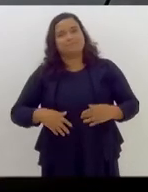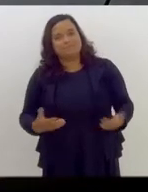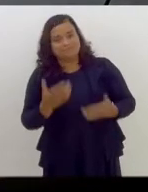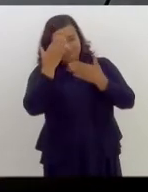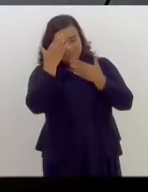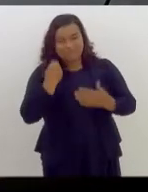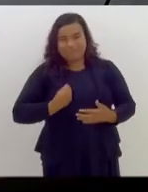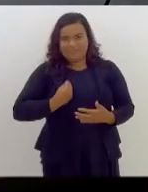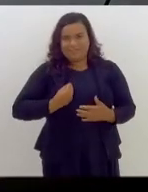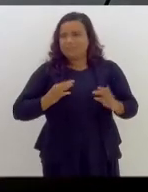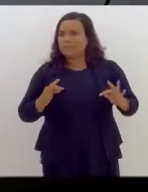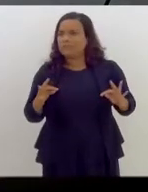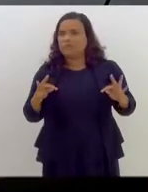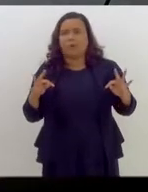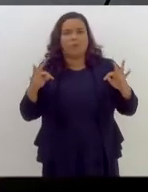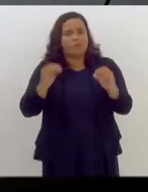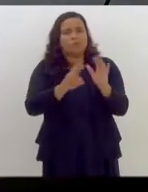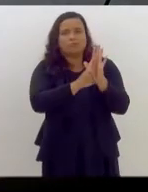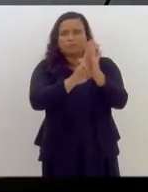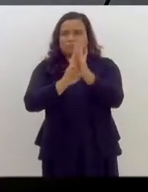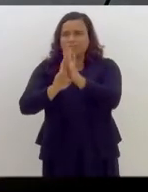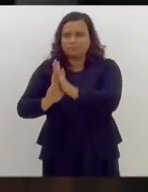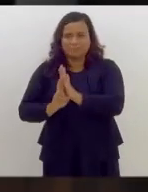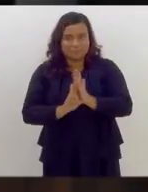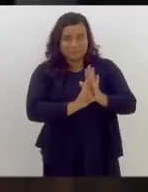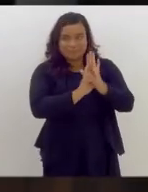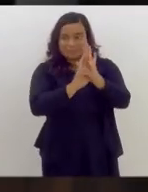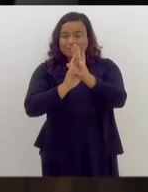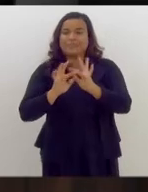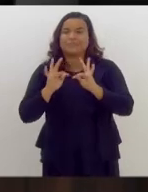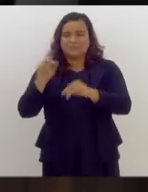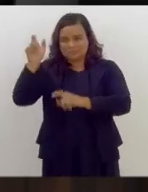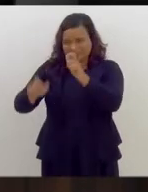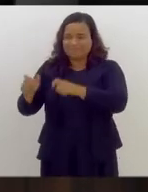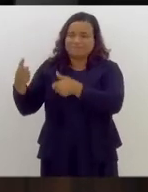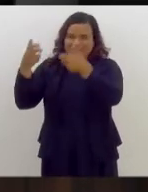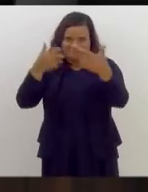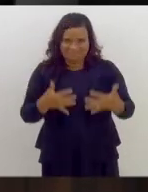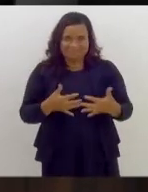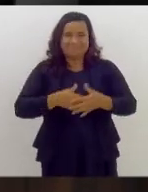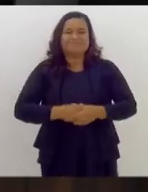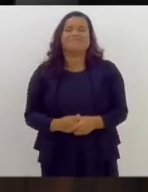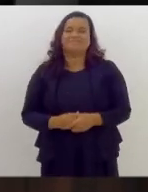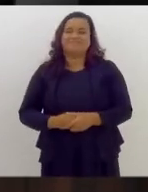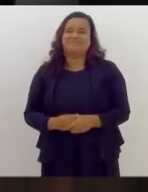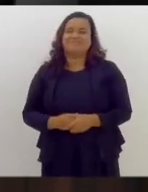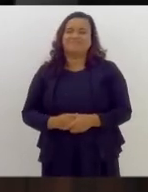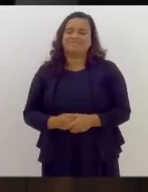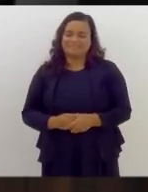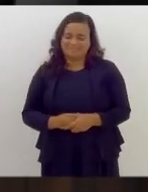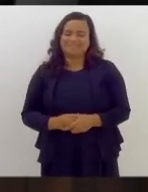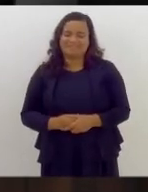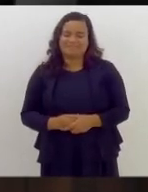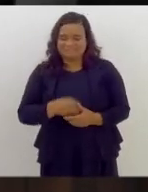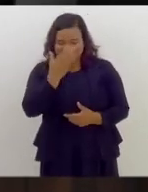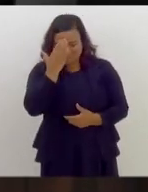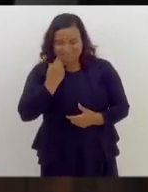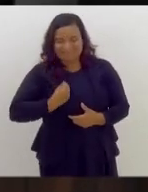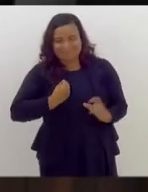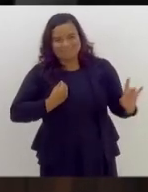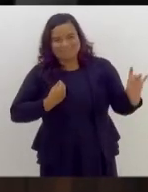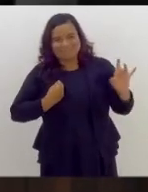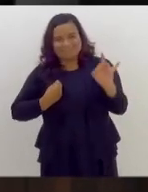Agradeço a presença de todos esses representantes que o meu amigo Jardim acabou de falar